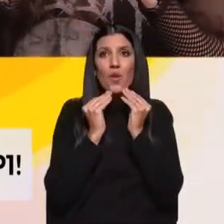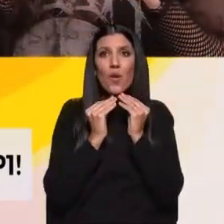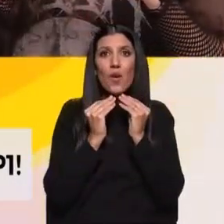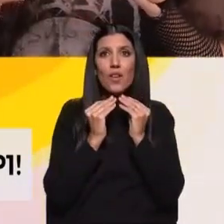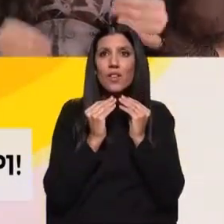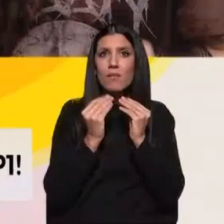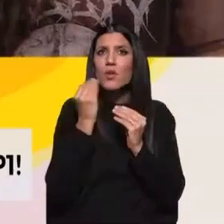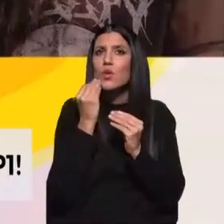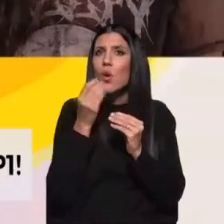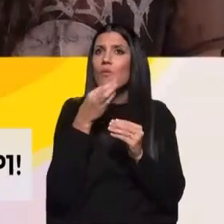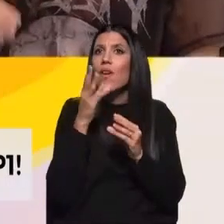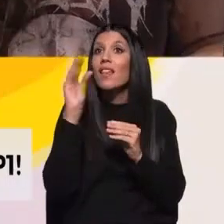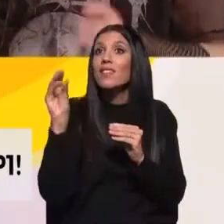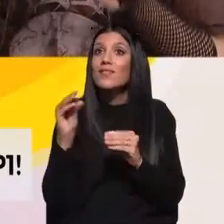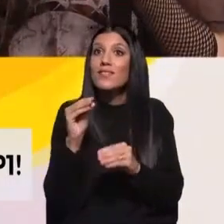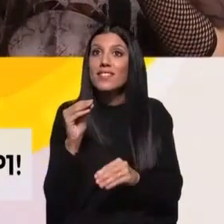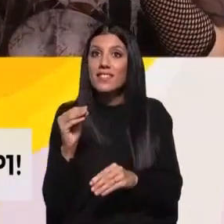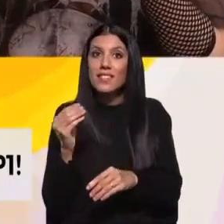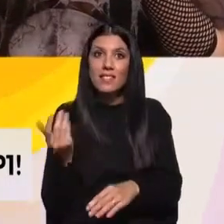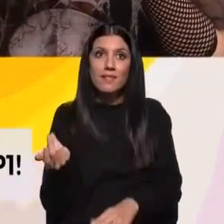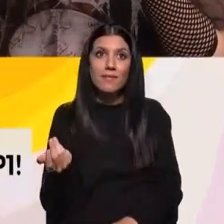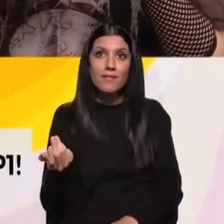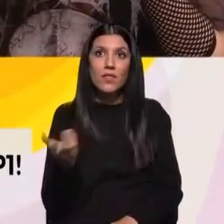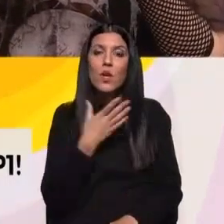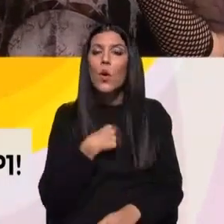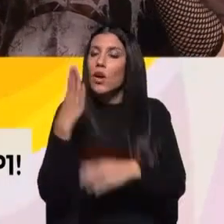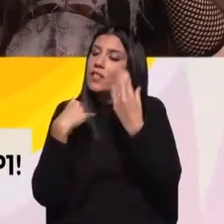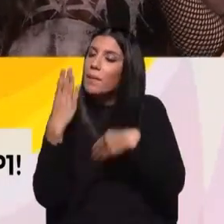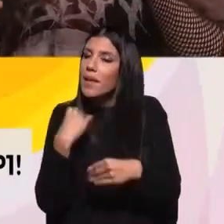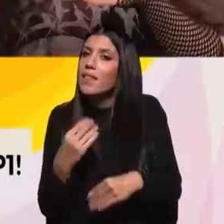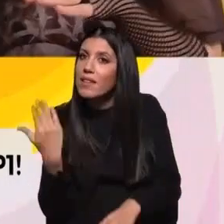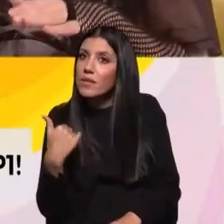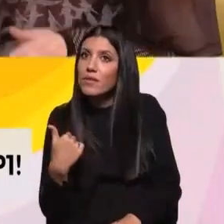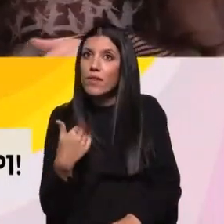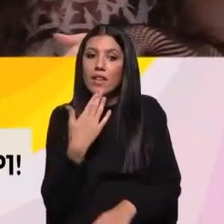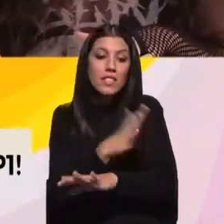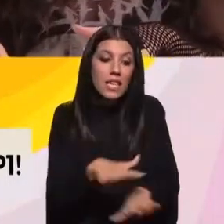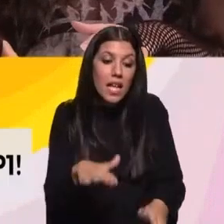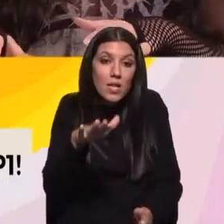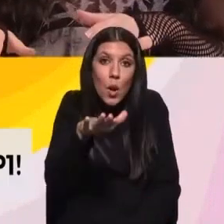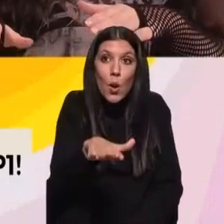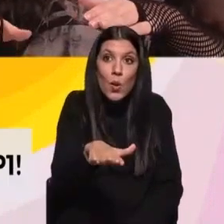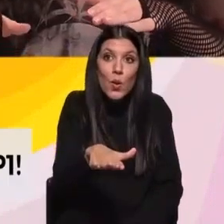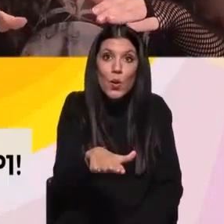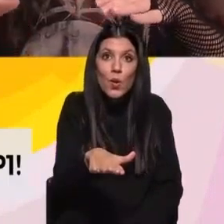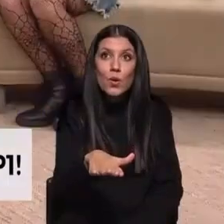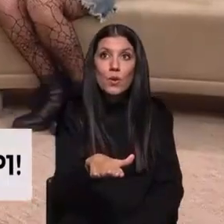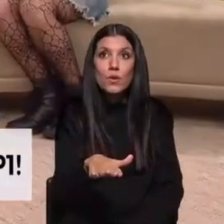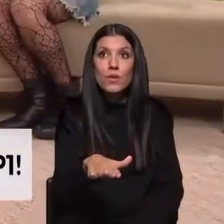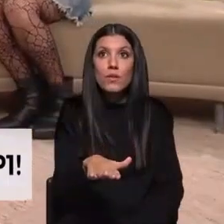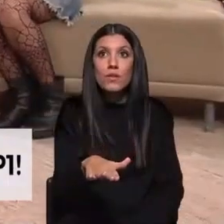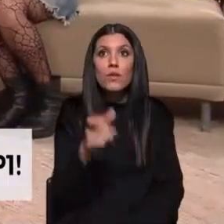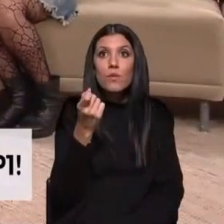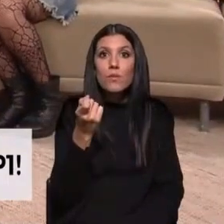Fala lá comigo com as mãozinhas. Então... Ah, eu gosto sempre de aprender. Vamos então lá. É assim, quando os miúdos são muito pequeninos... Espera aí que eu vou para o pé. E estão um bocadinho